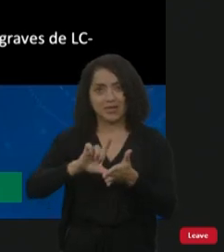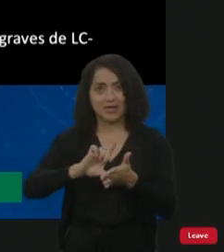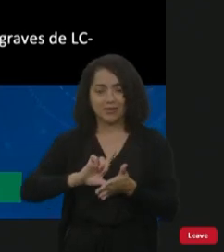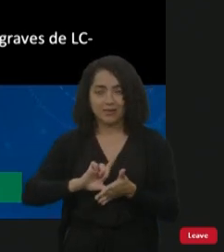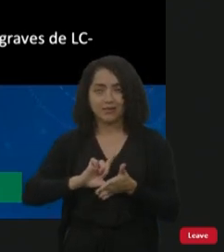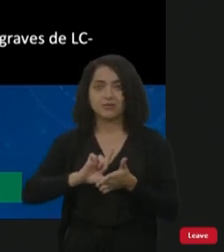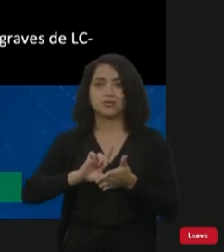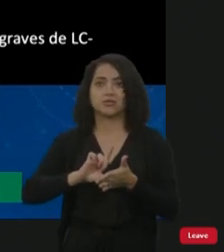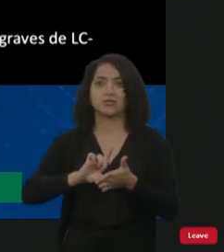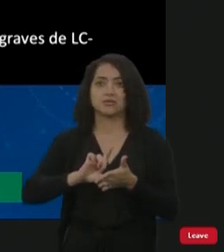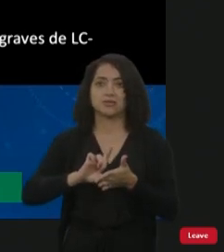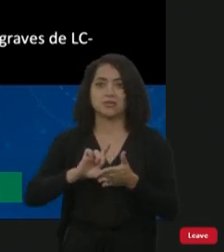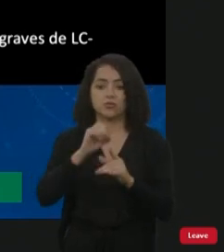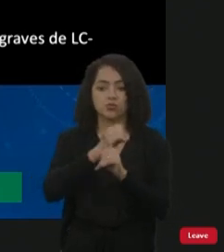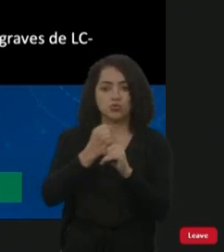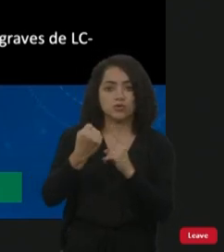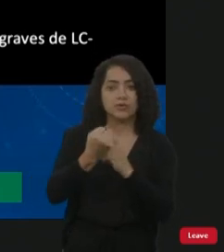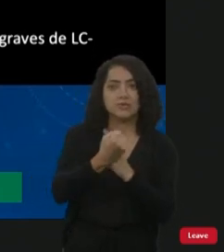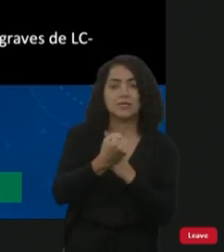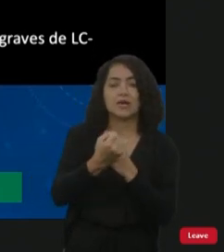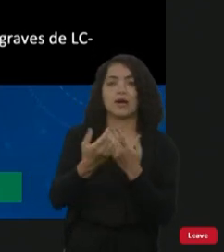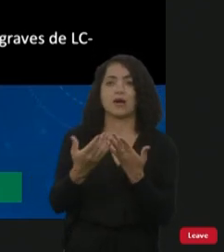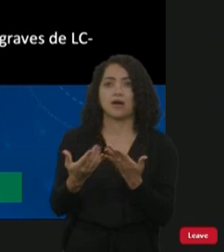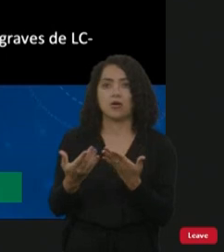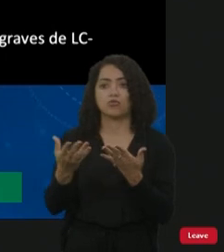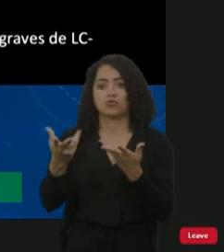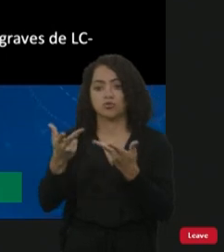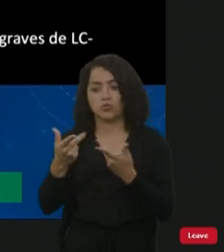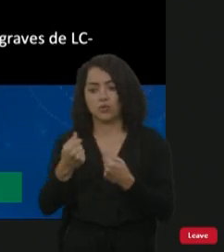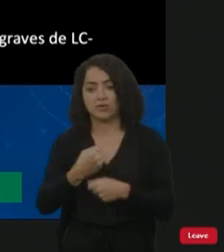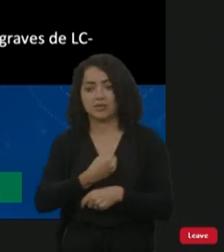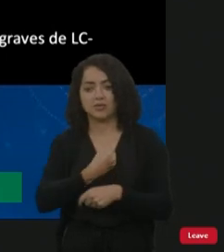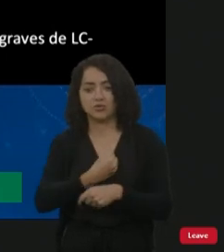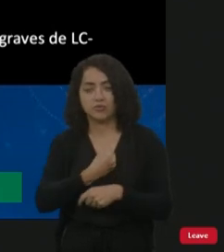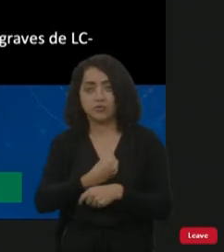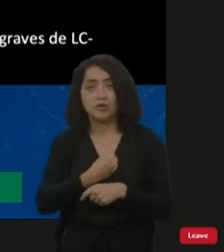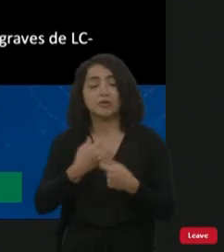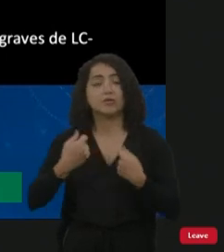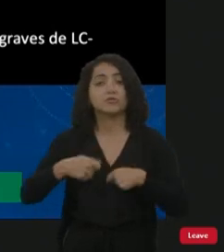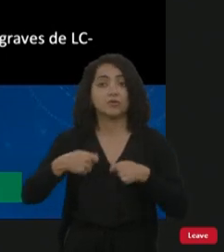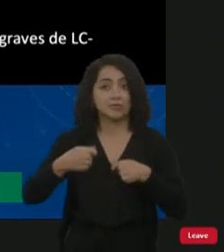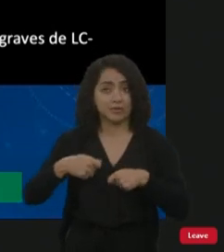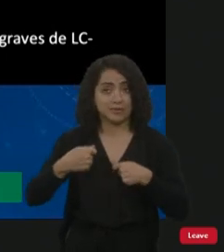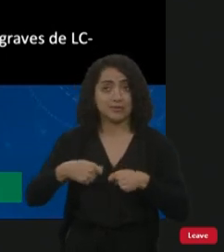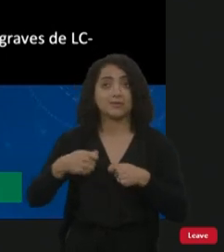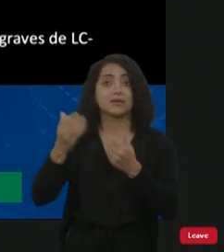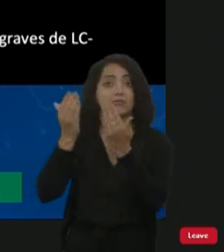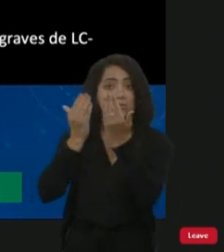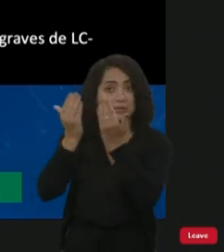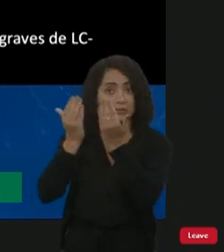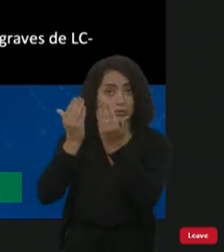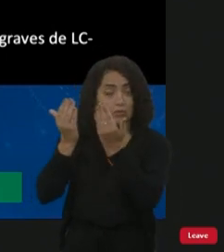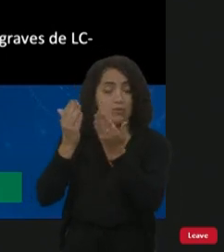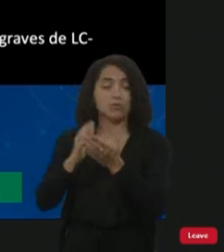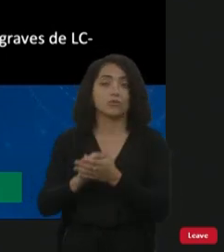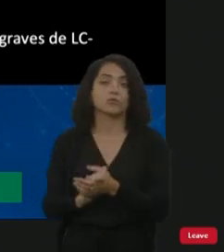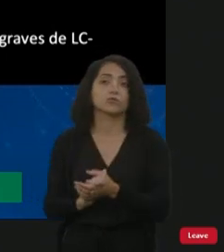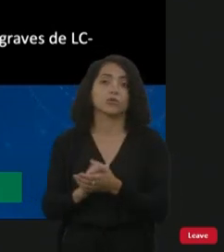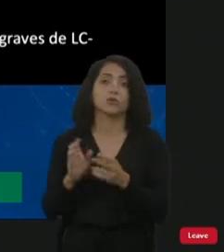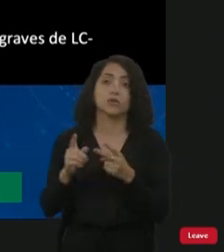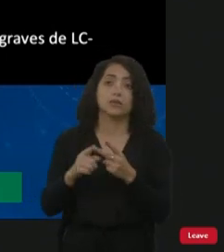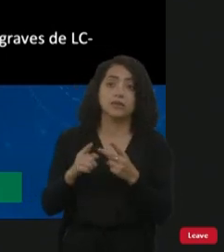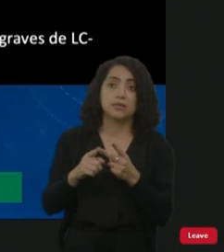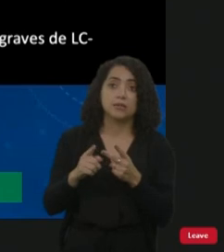questão social, de qualidade de vida, tudo a gente vai precisar do psicólogo, por exemplo, né? Toda a